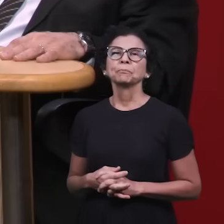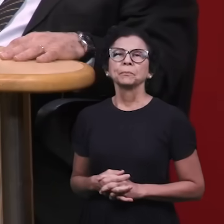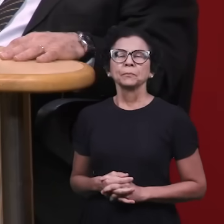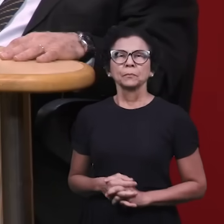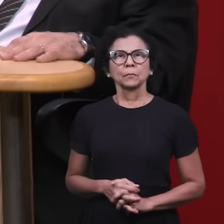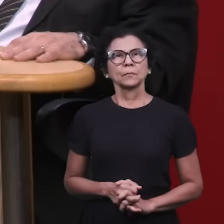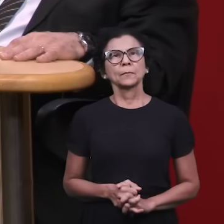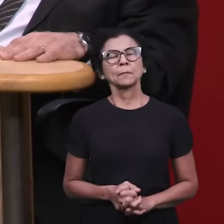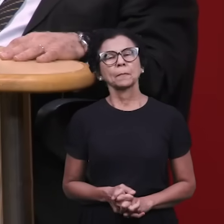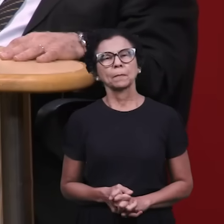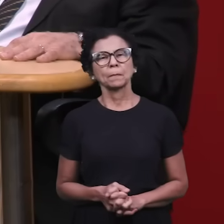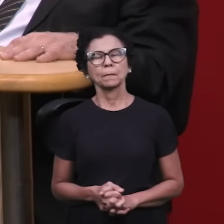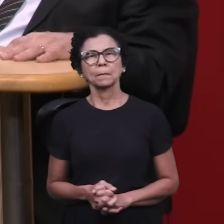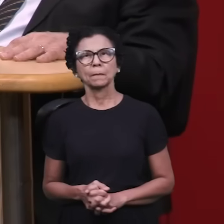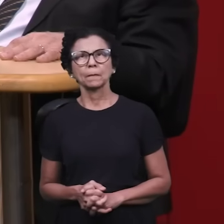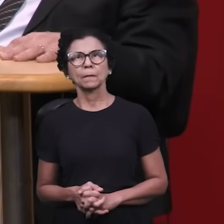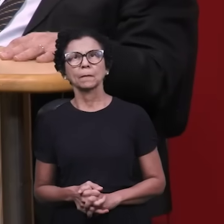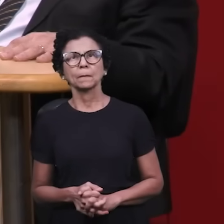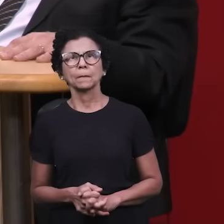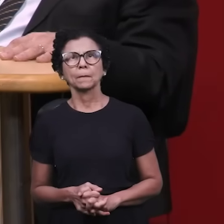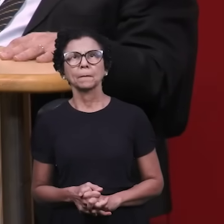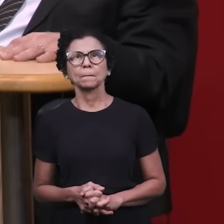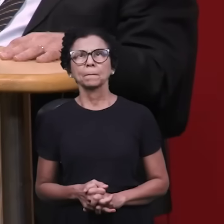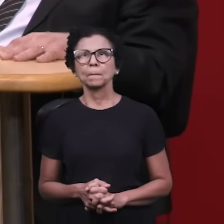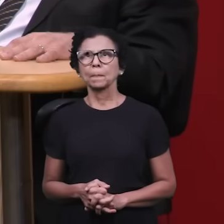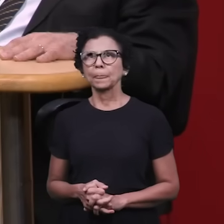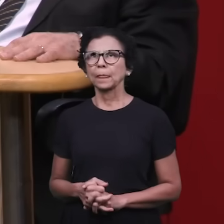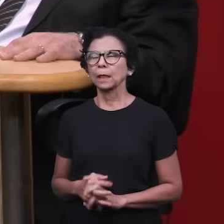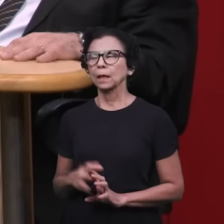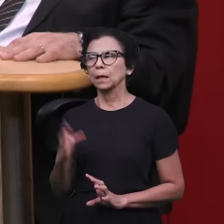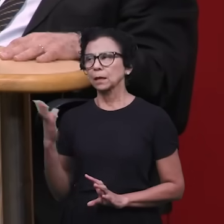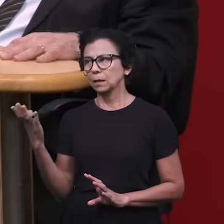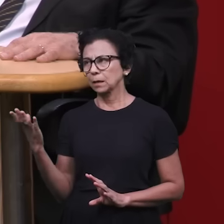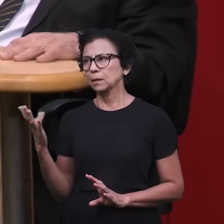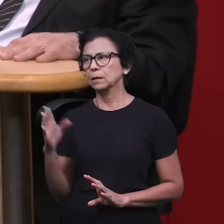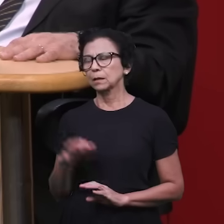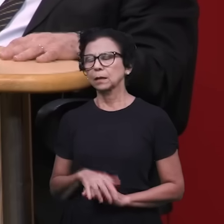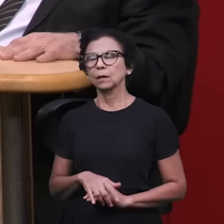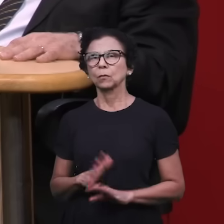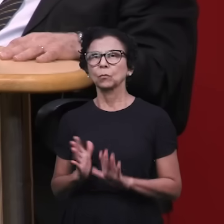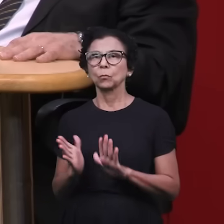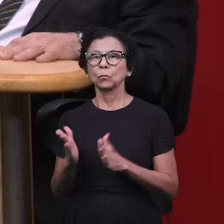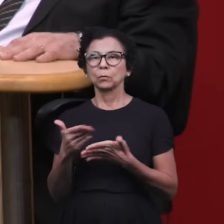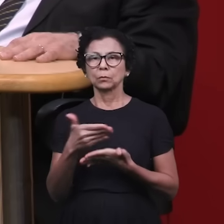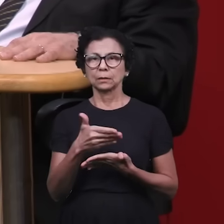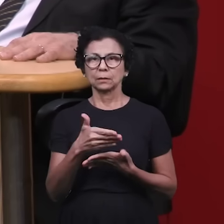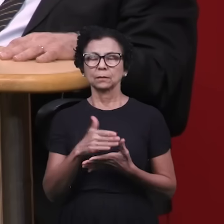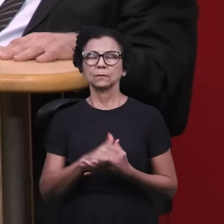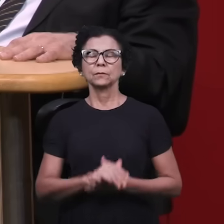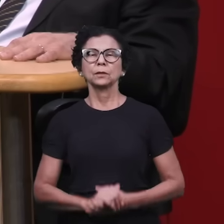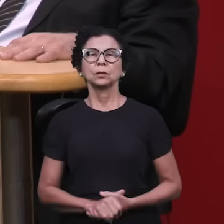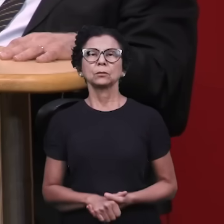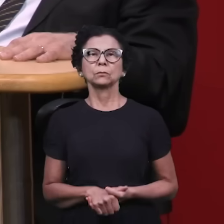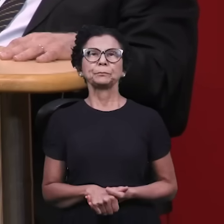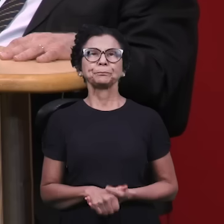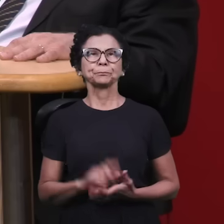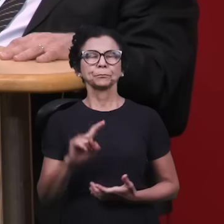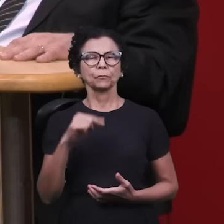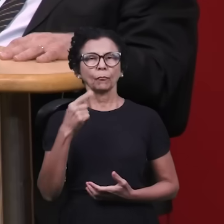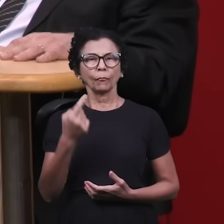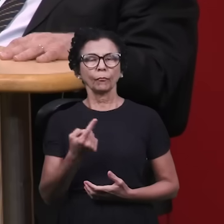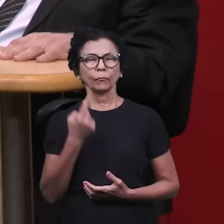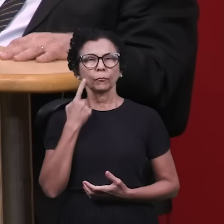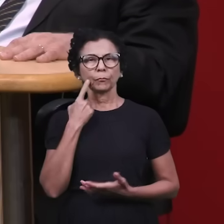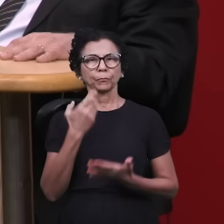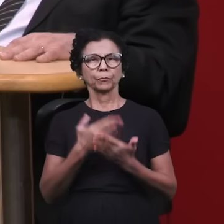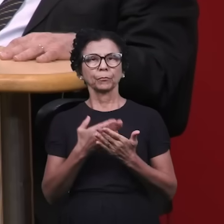Mostrando, né, Gilson, que já que você falou no desvio, é um assunto que vai ser dito depois no estudo das